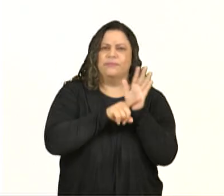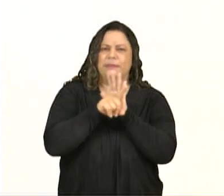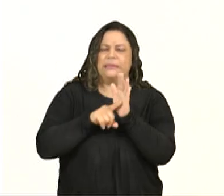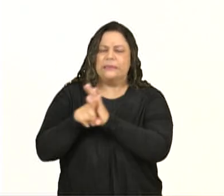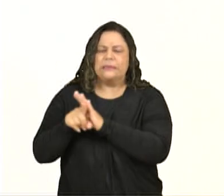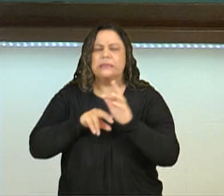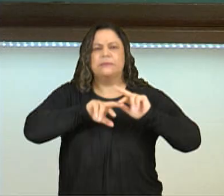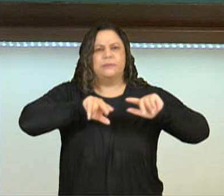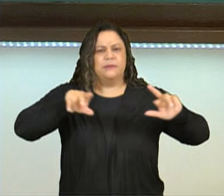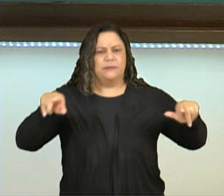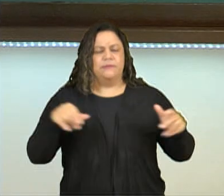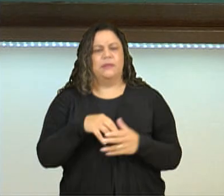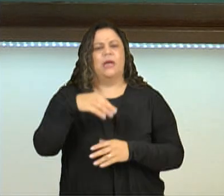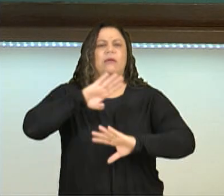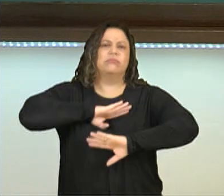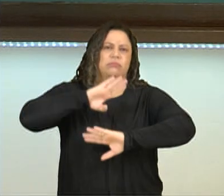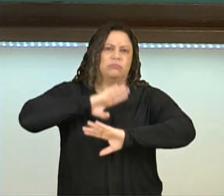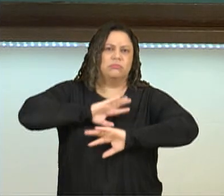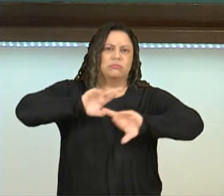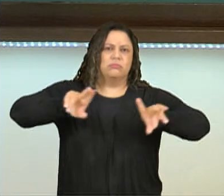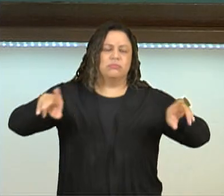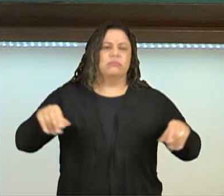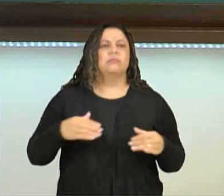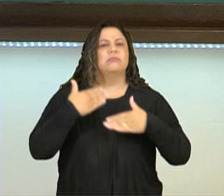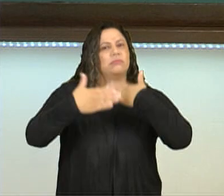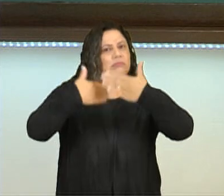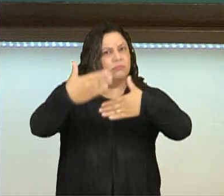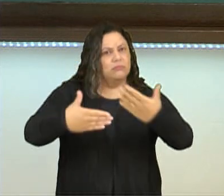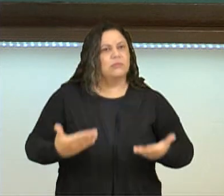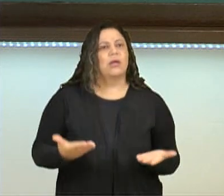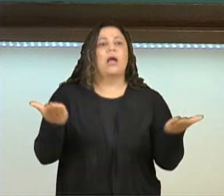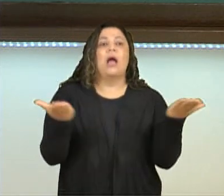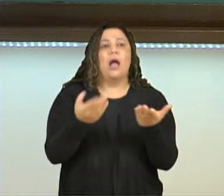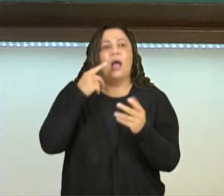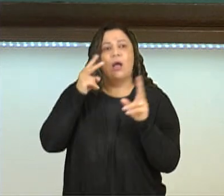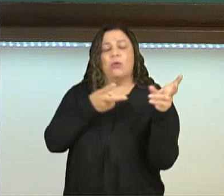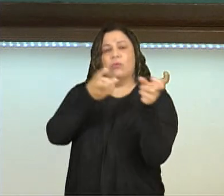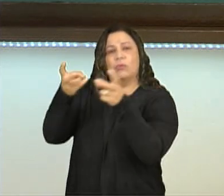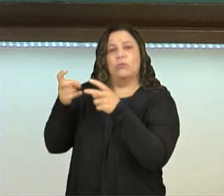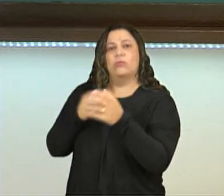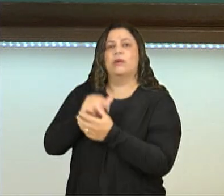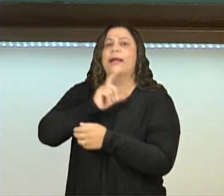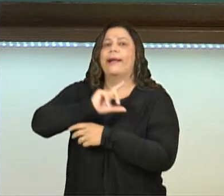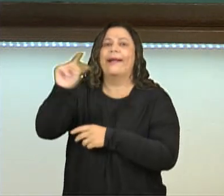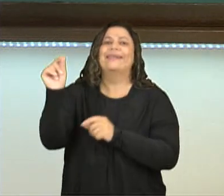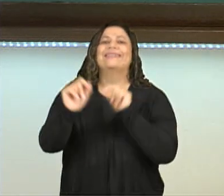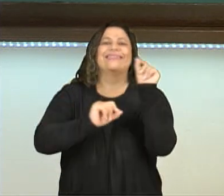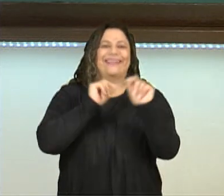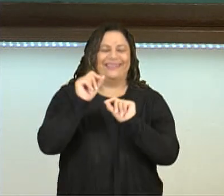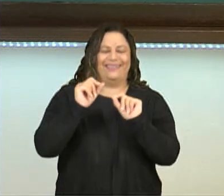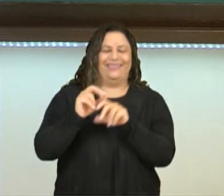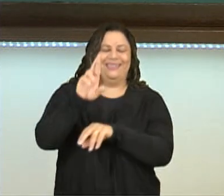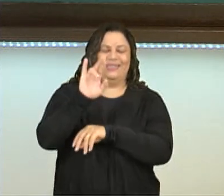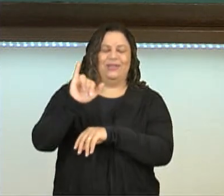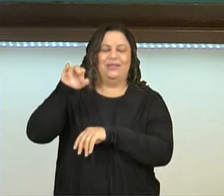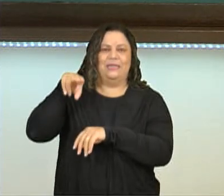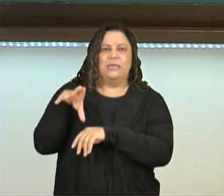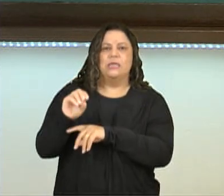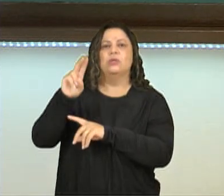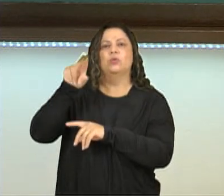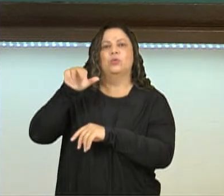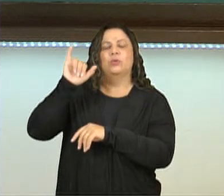várias situações decorrentes desse Brexit. Nele, logicamente, nós temos a saída do Reino Unido da União Europeia.